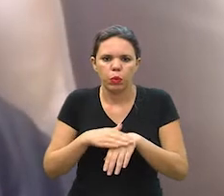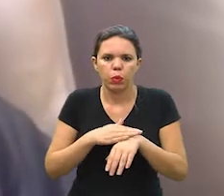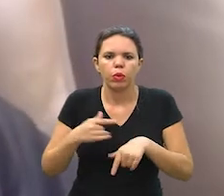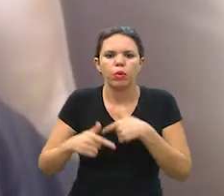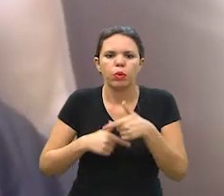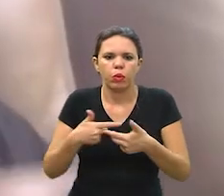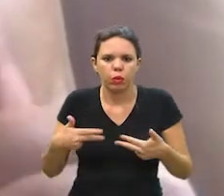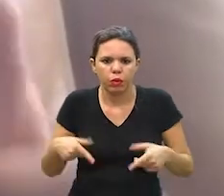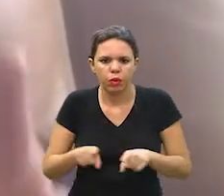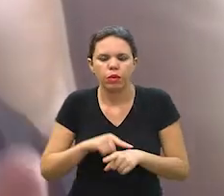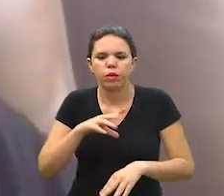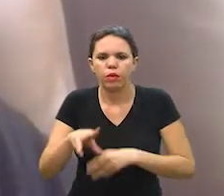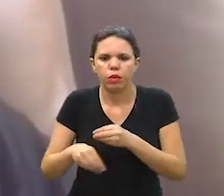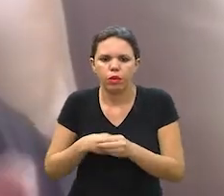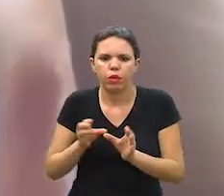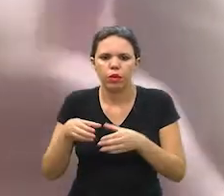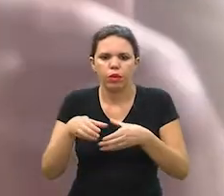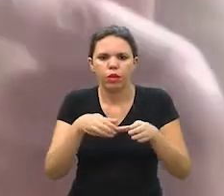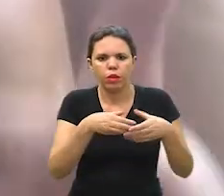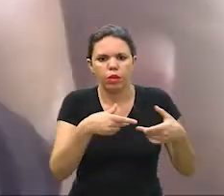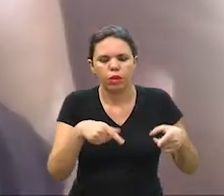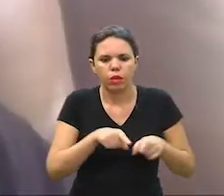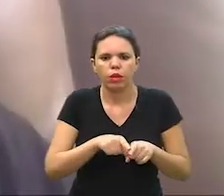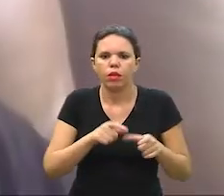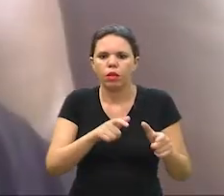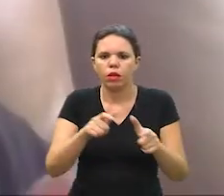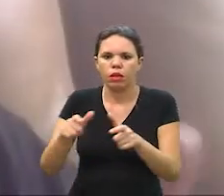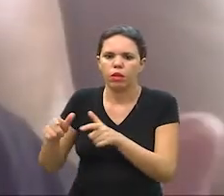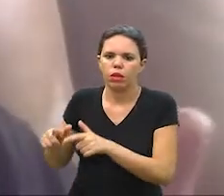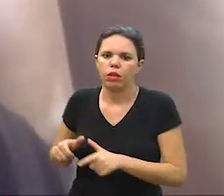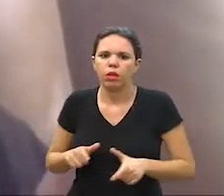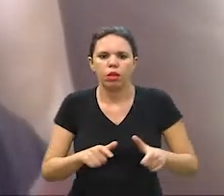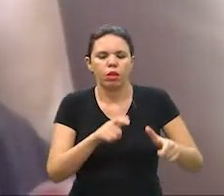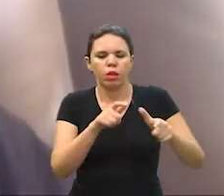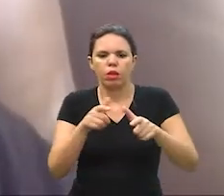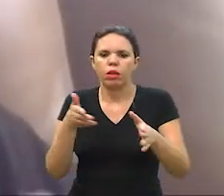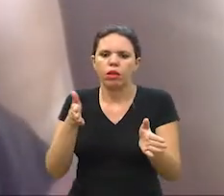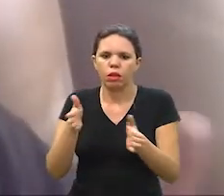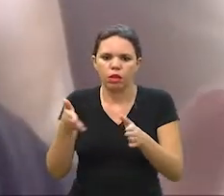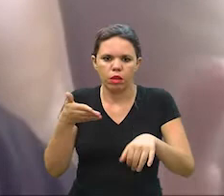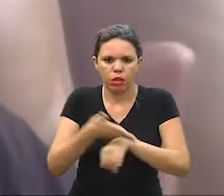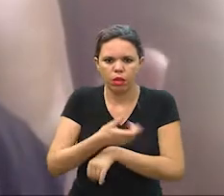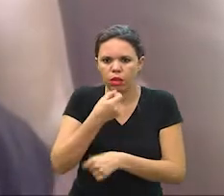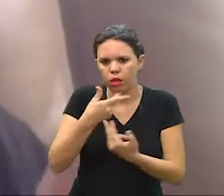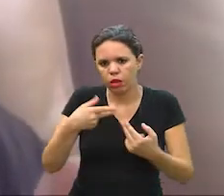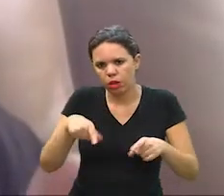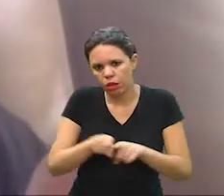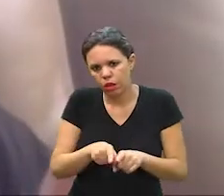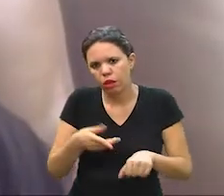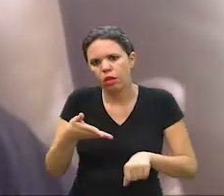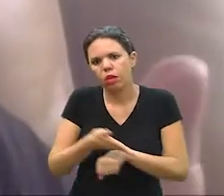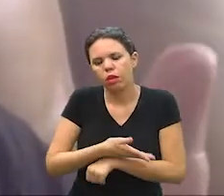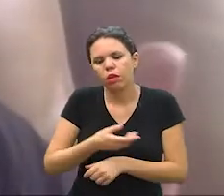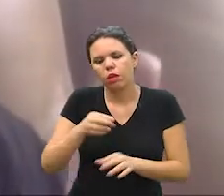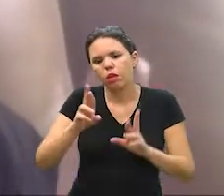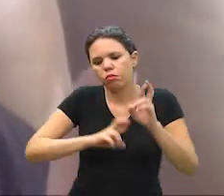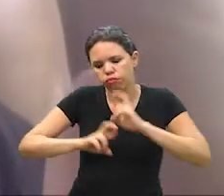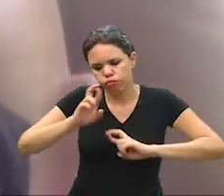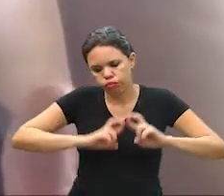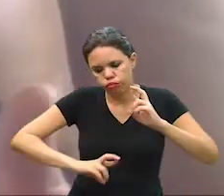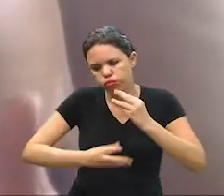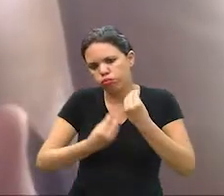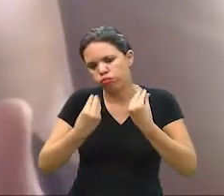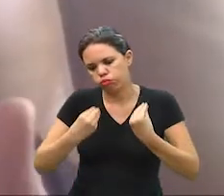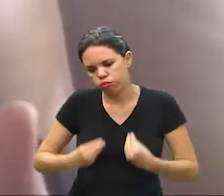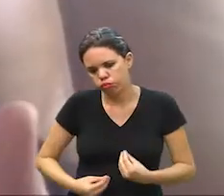condições de trabalho, a integração da equipe, o espaço físico, o acesso a medicamentos, o acesso a exames, como é